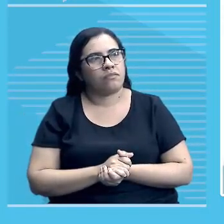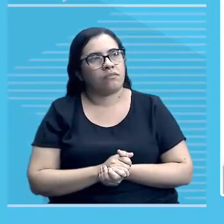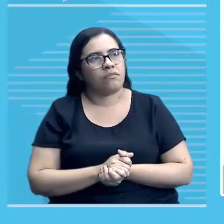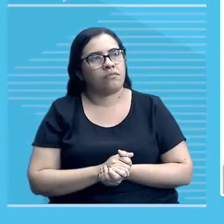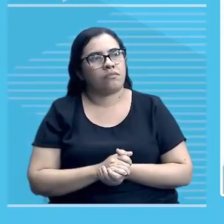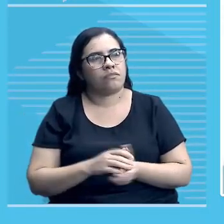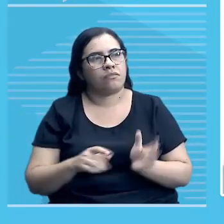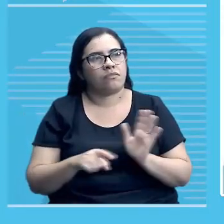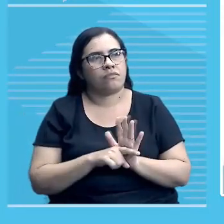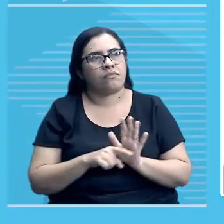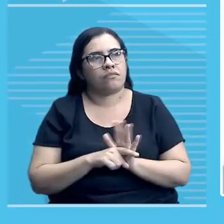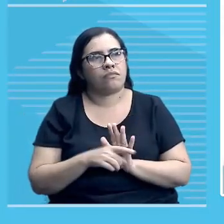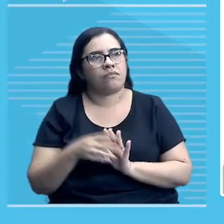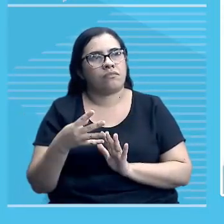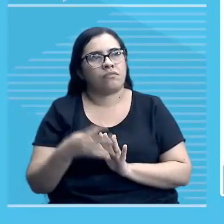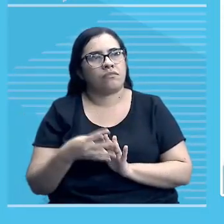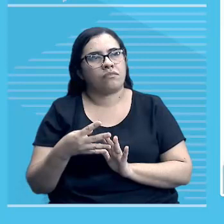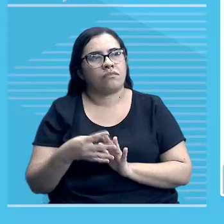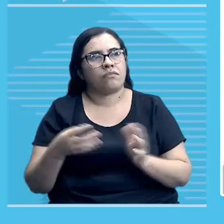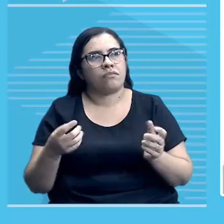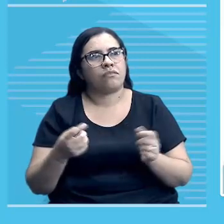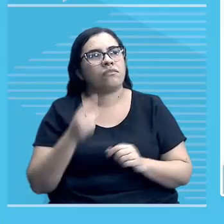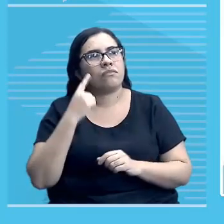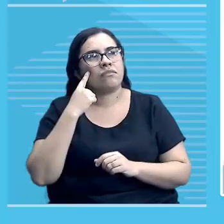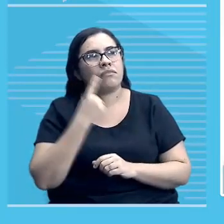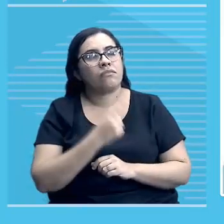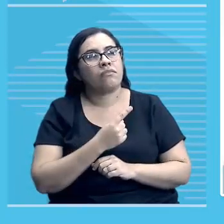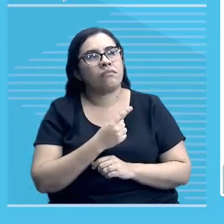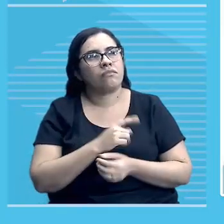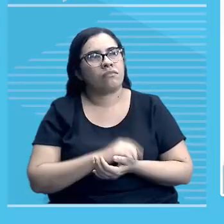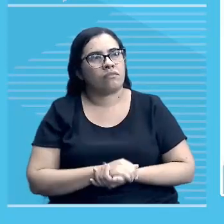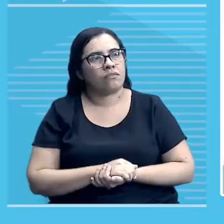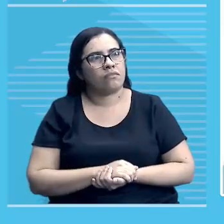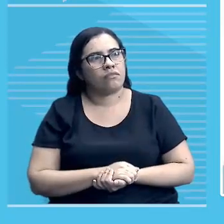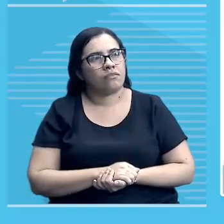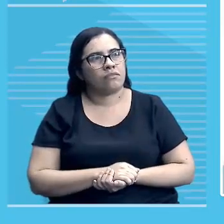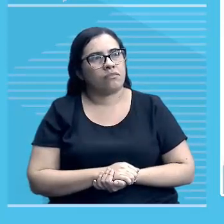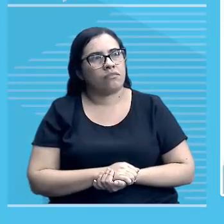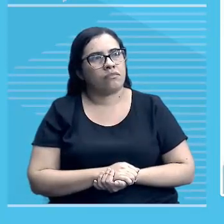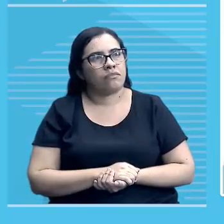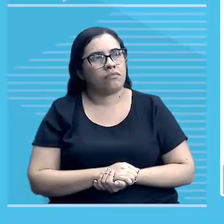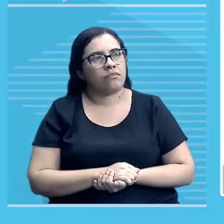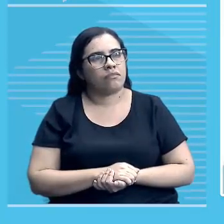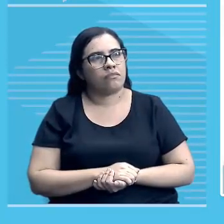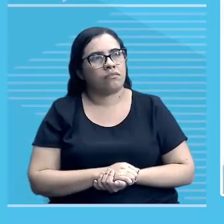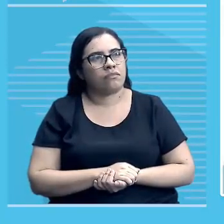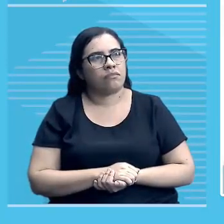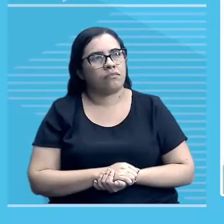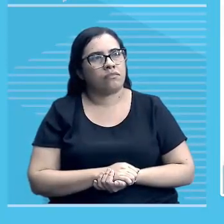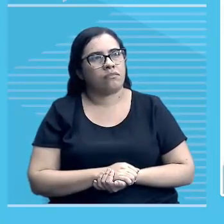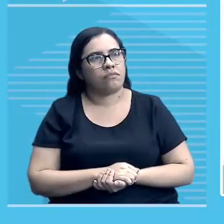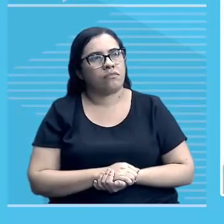menos 4 vezes 1 vezes menos 14